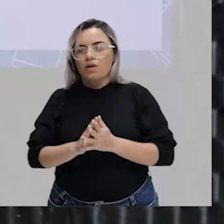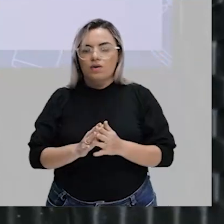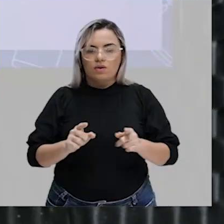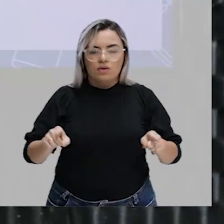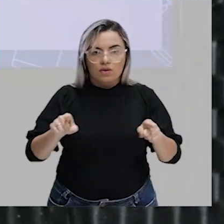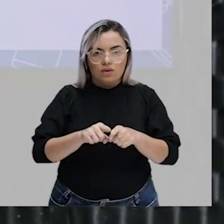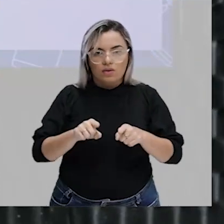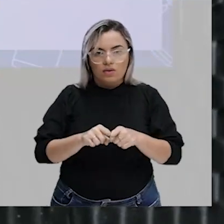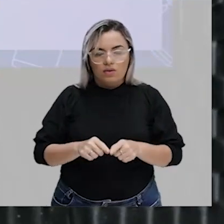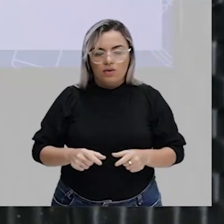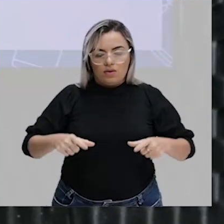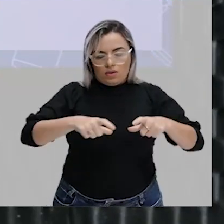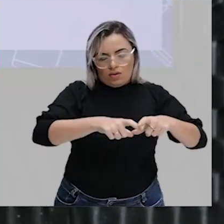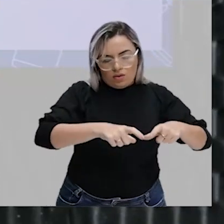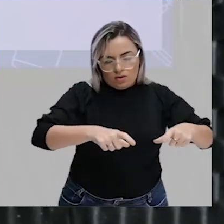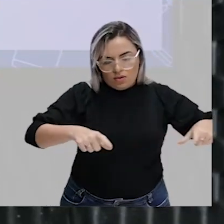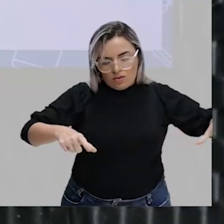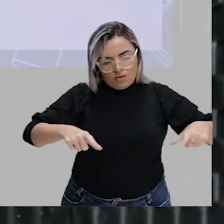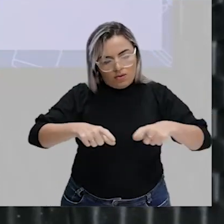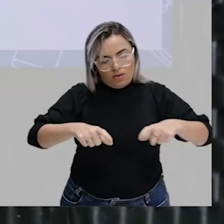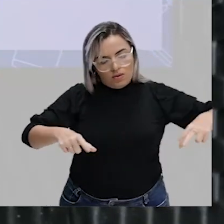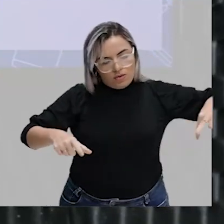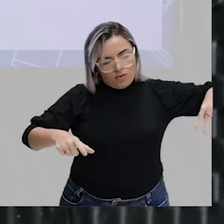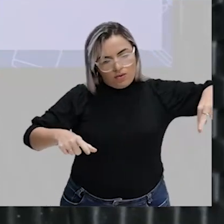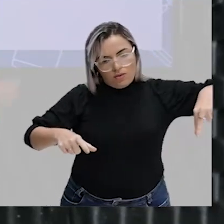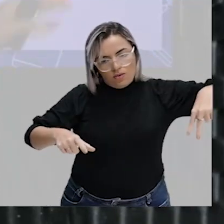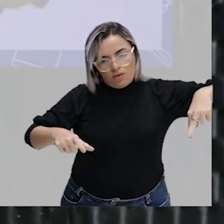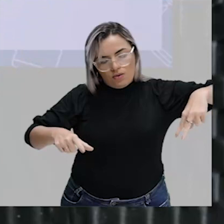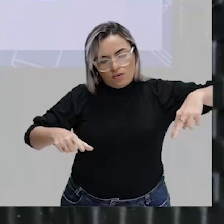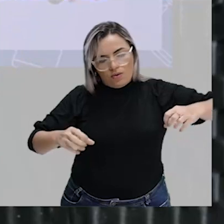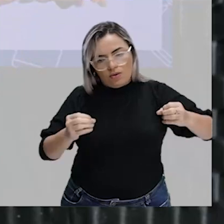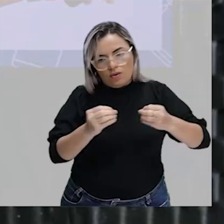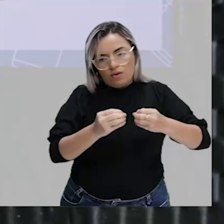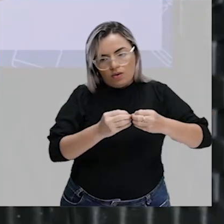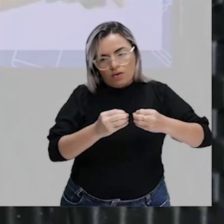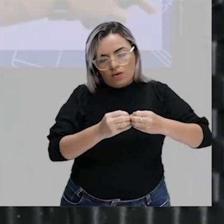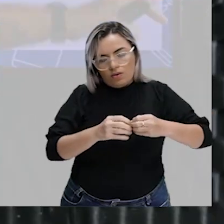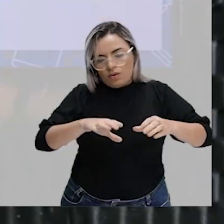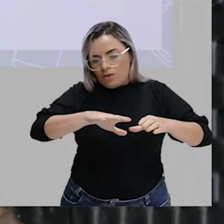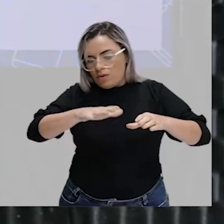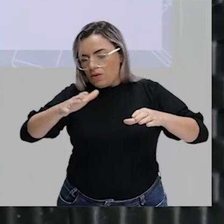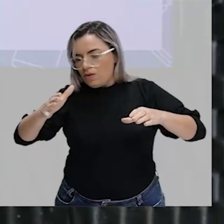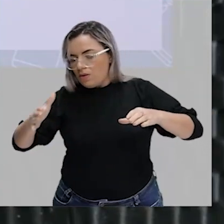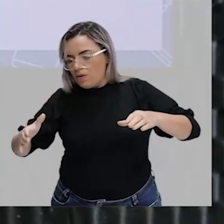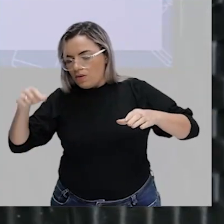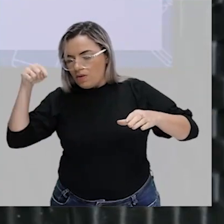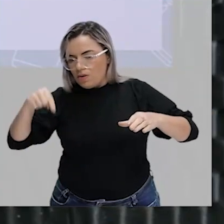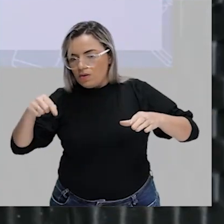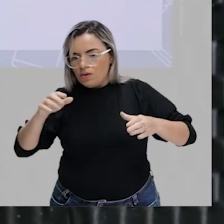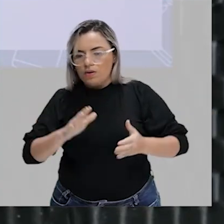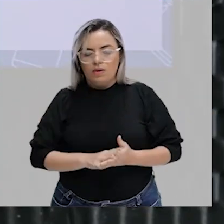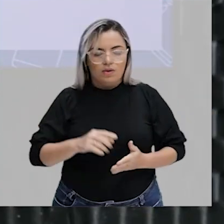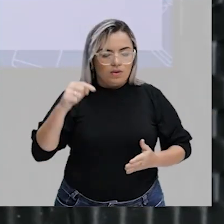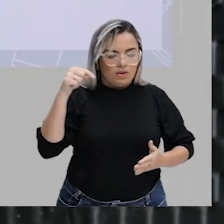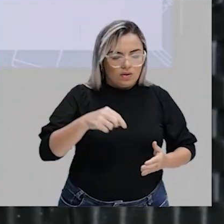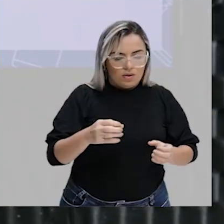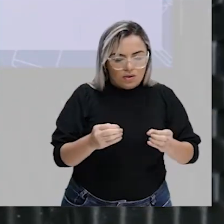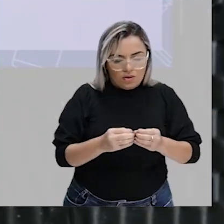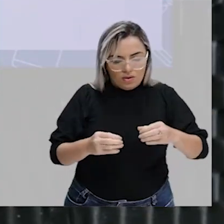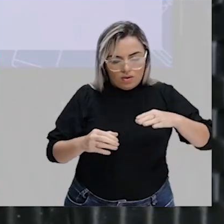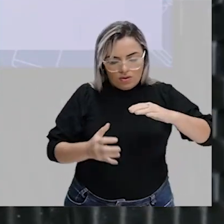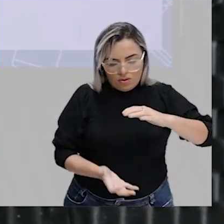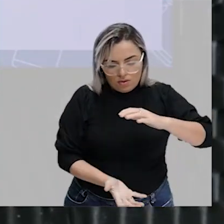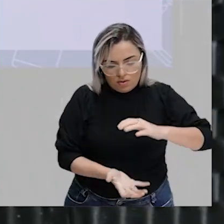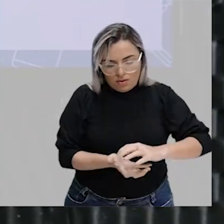atleta vem correndo. No chão, próximo do cavalo aqui, ó, bem aqui assim embaixo, existe uma espécie de trampolim, que é onde